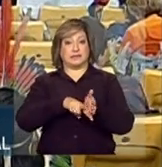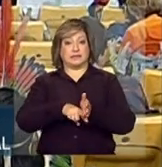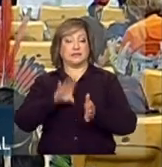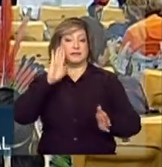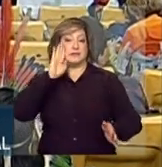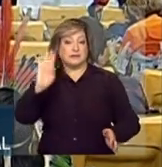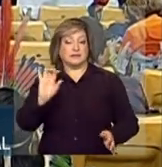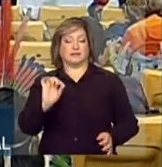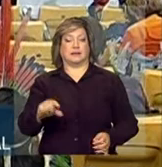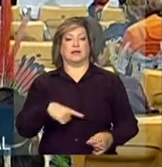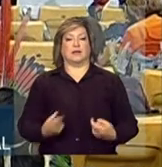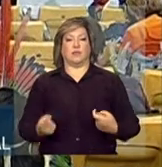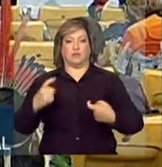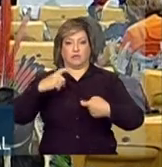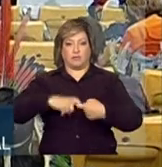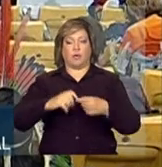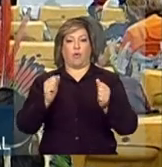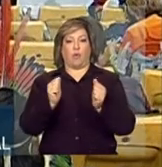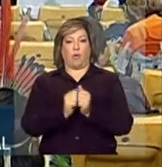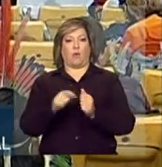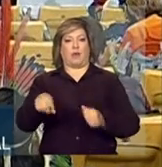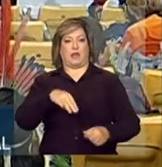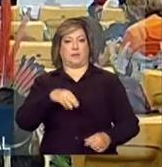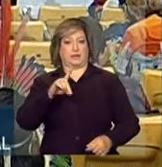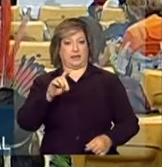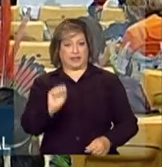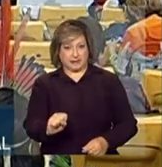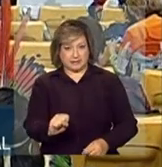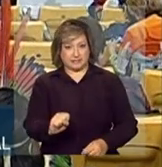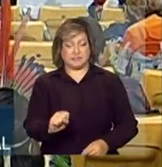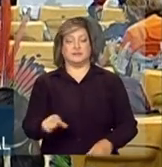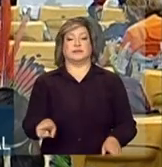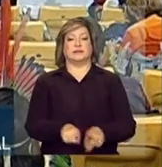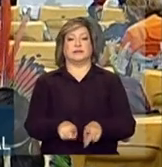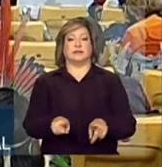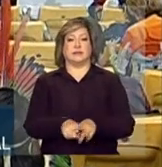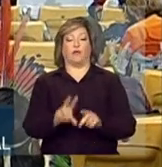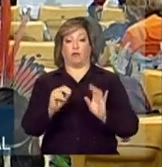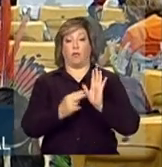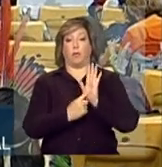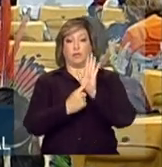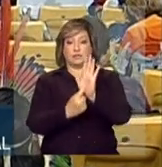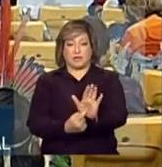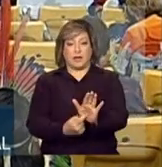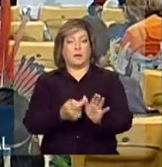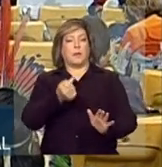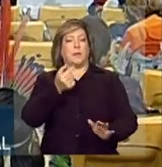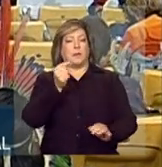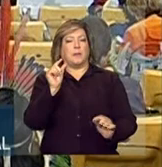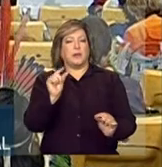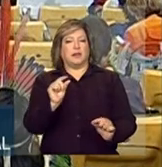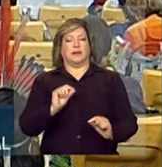fruto de uma parceria com o MDS. Vou mostrar um pequeno pedacinho,